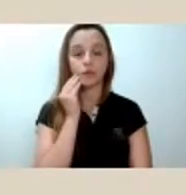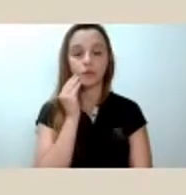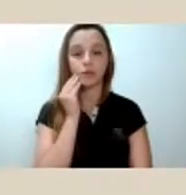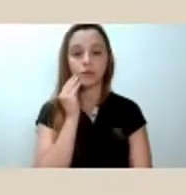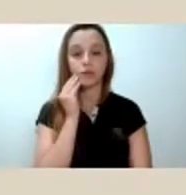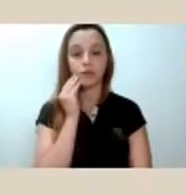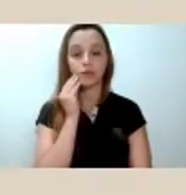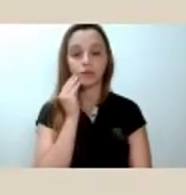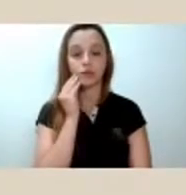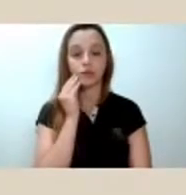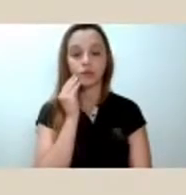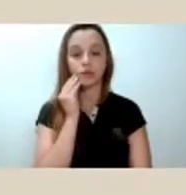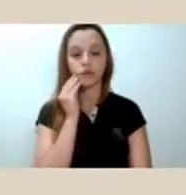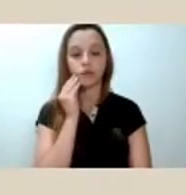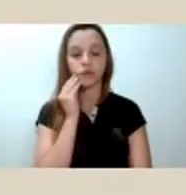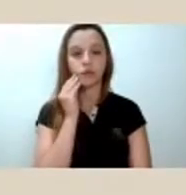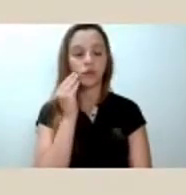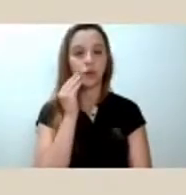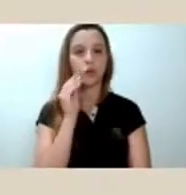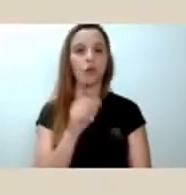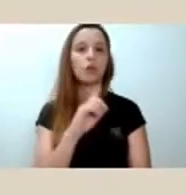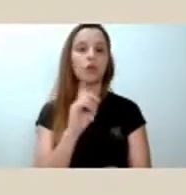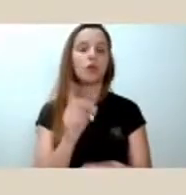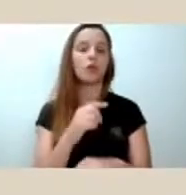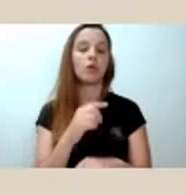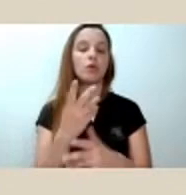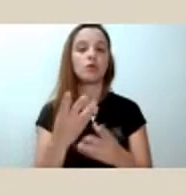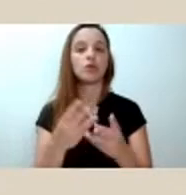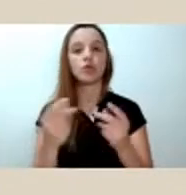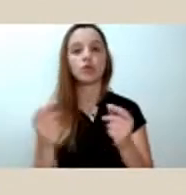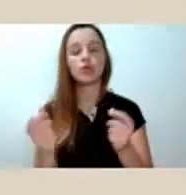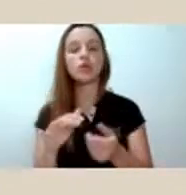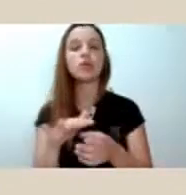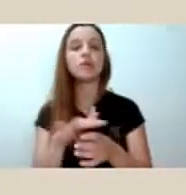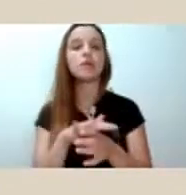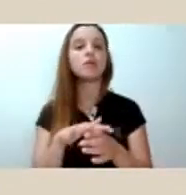estamos a tratar da questão do racismo,